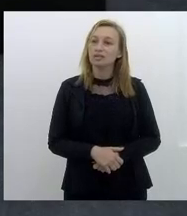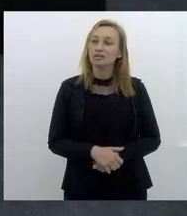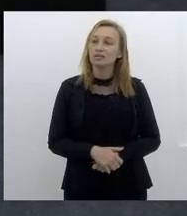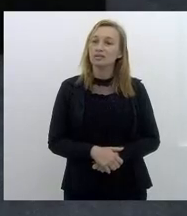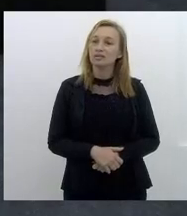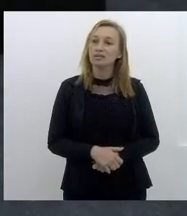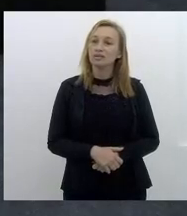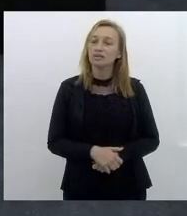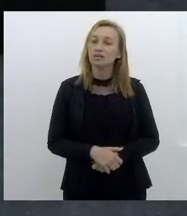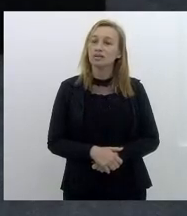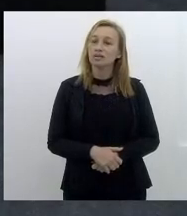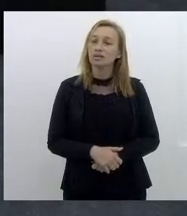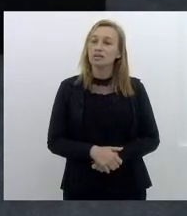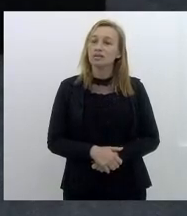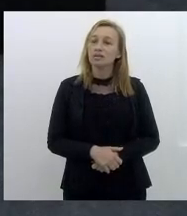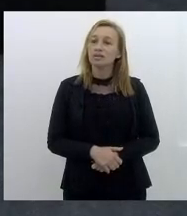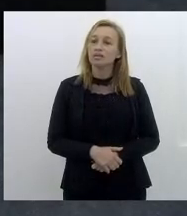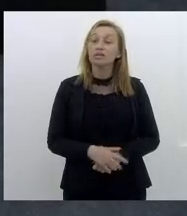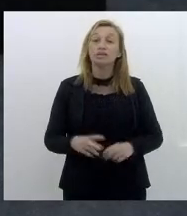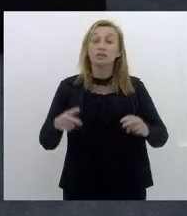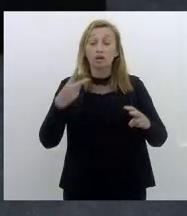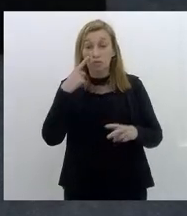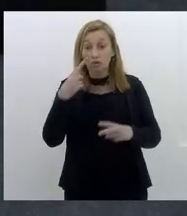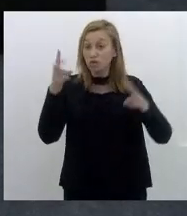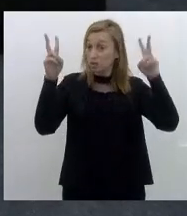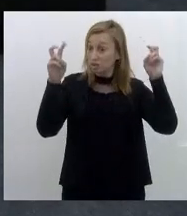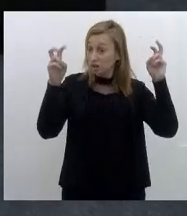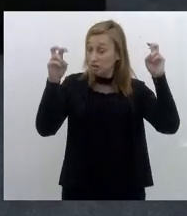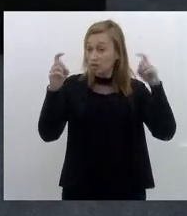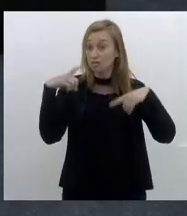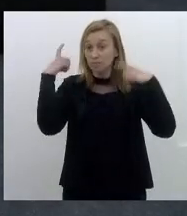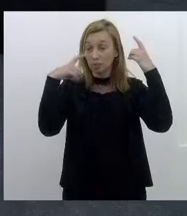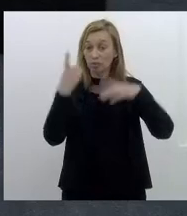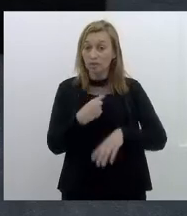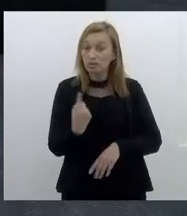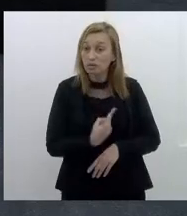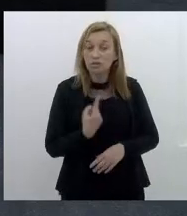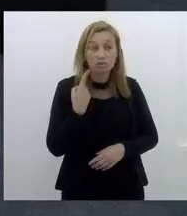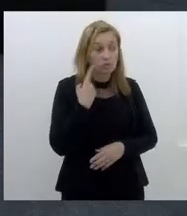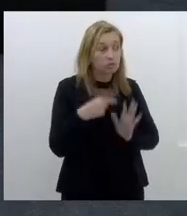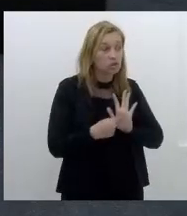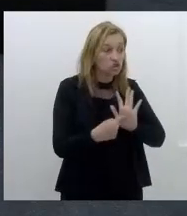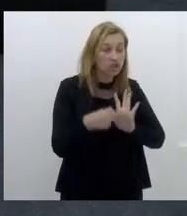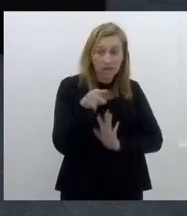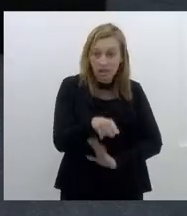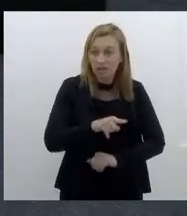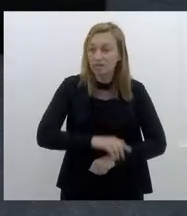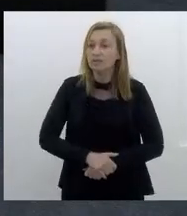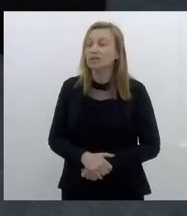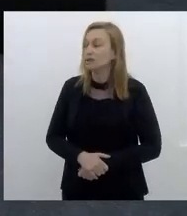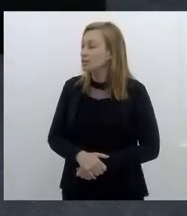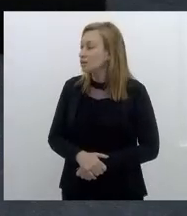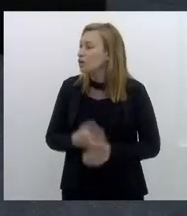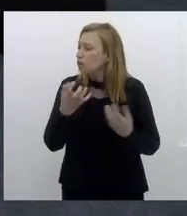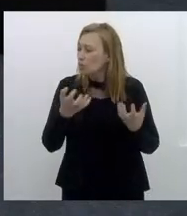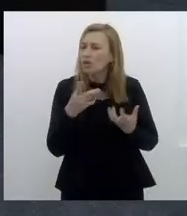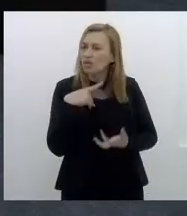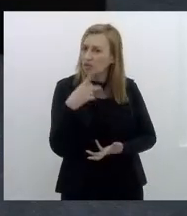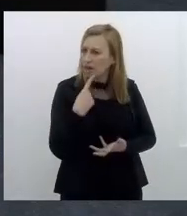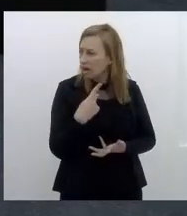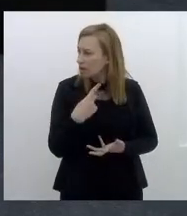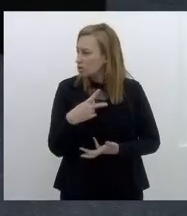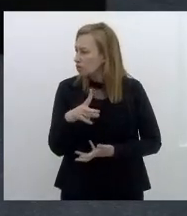quase que exaustivamente os mesmos temas que nos afligem foram colocados aqui mas eu quero falar de uma